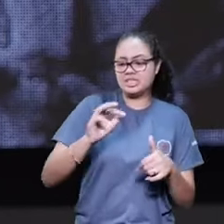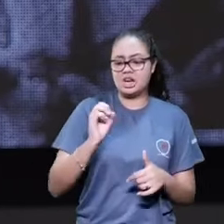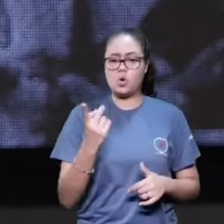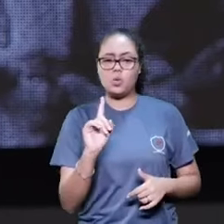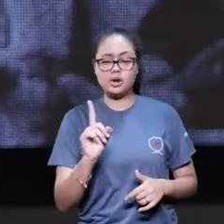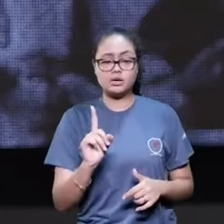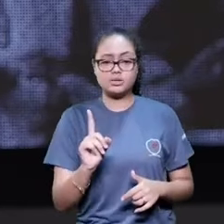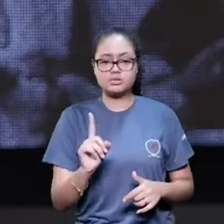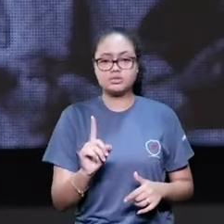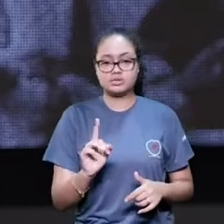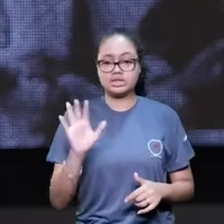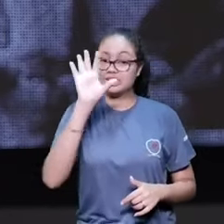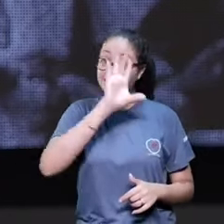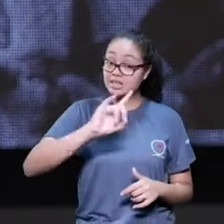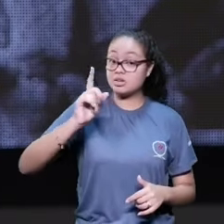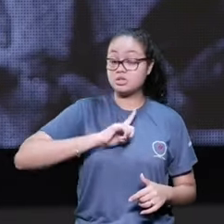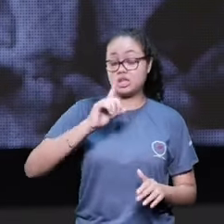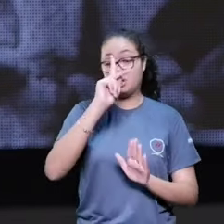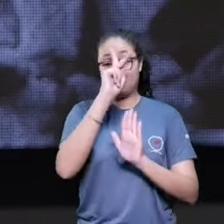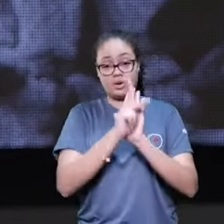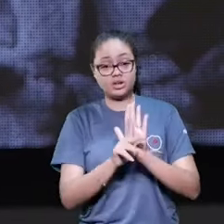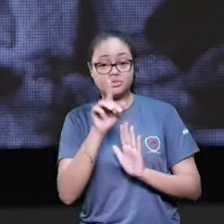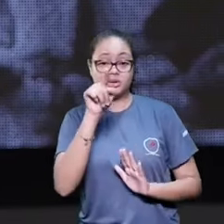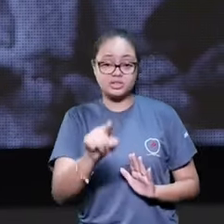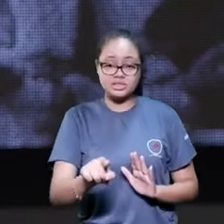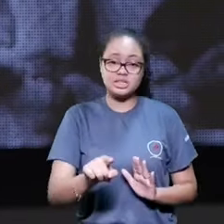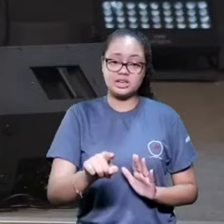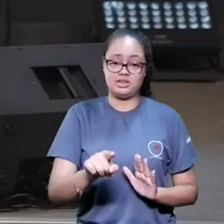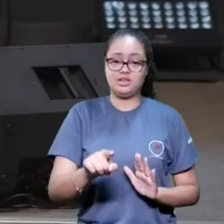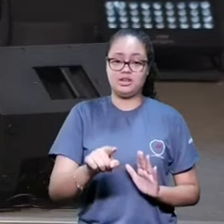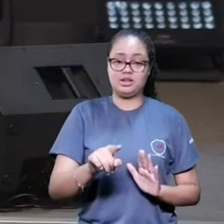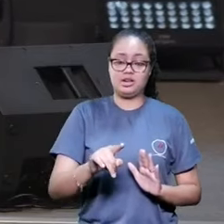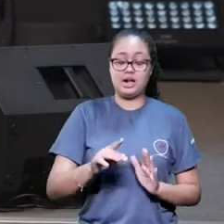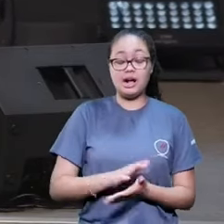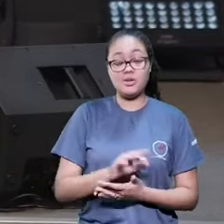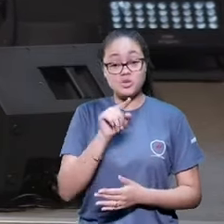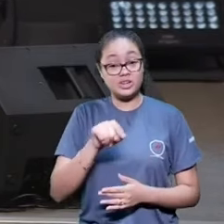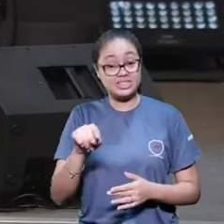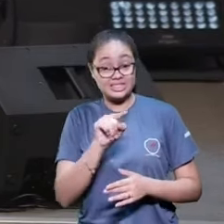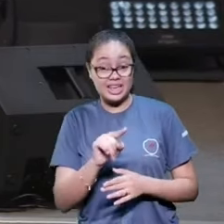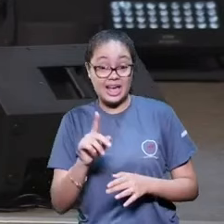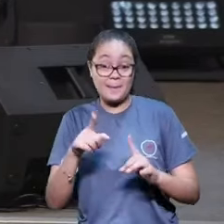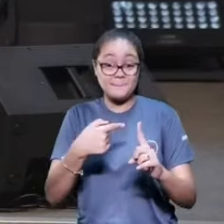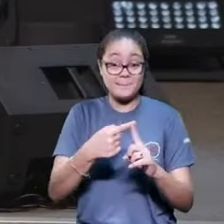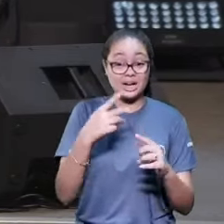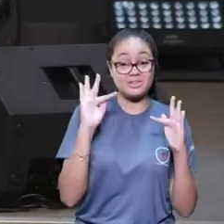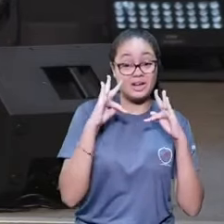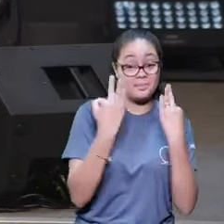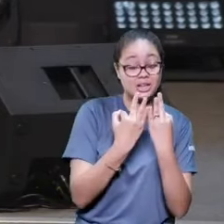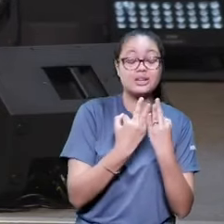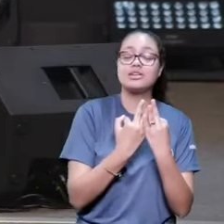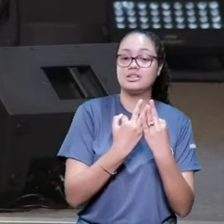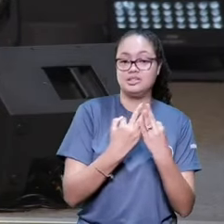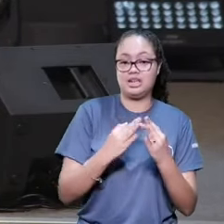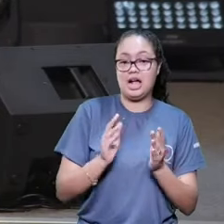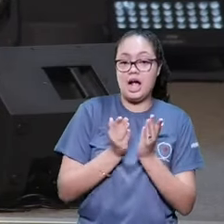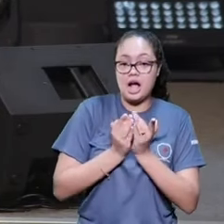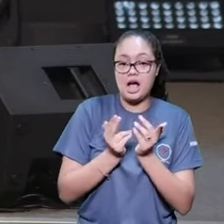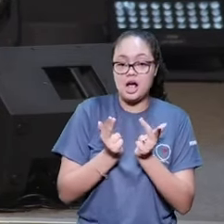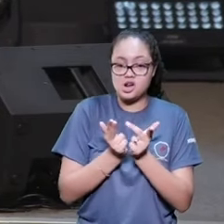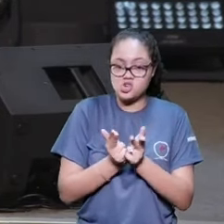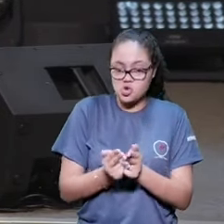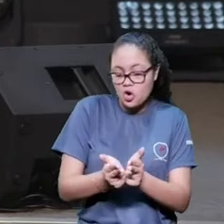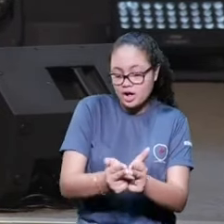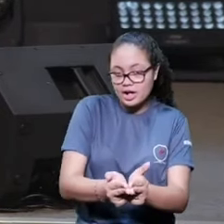tua vida ou não. Deus tem um projeto para você, que envolve você e toda a sua casa. Eu gosto do que Deus disse para Noé. Ele fala assim,